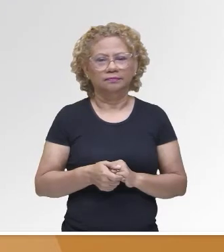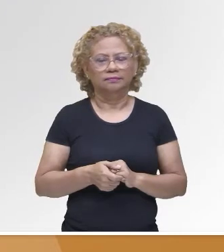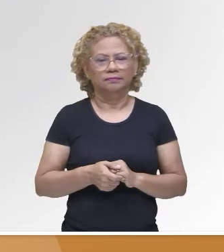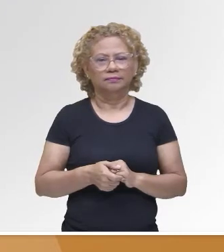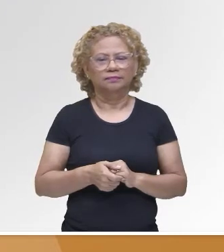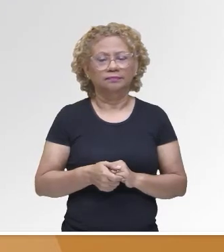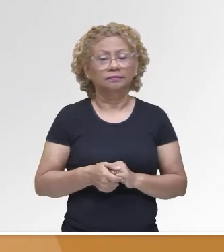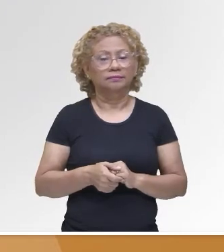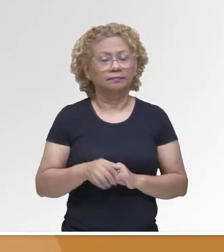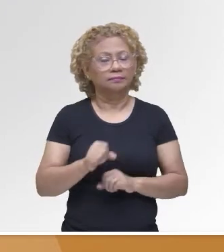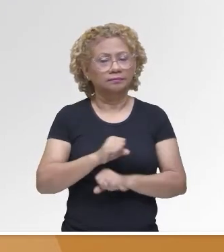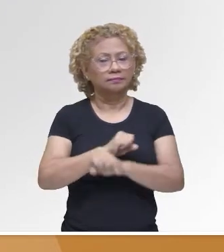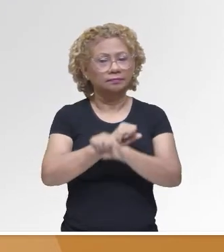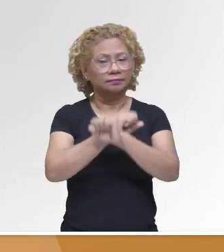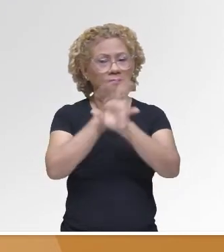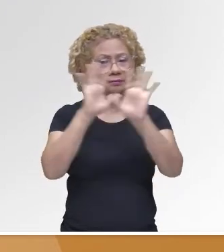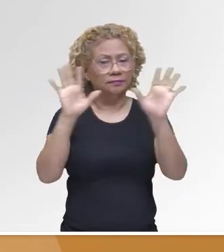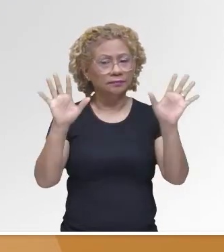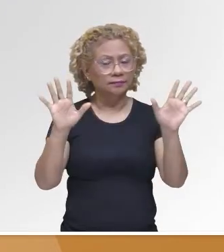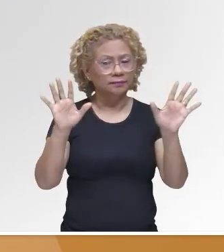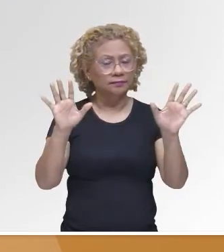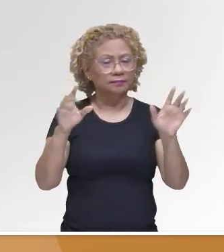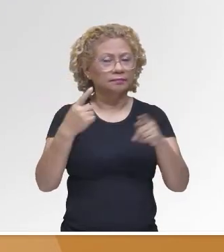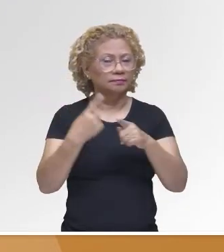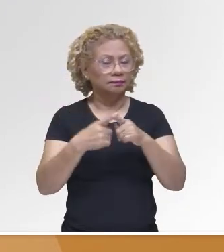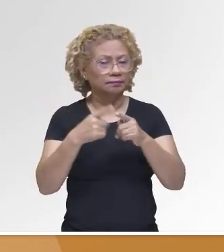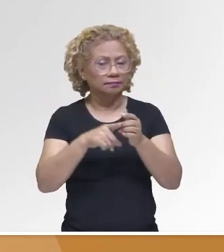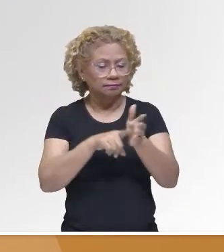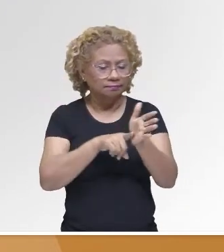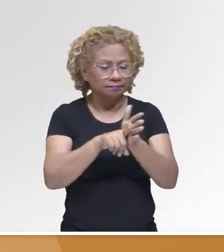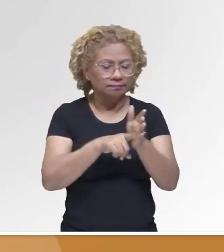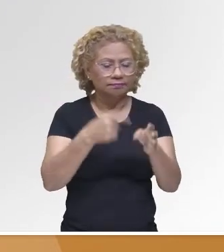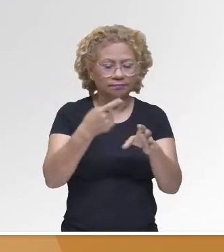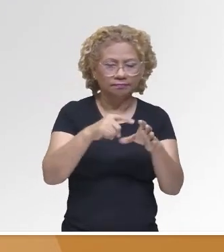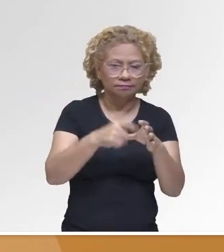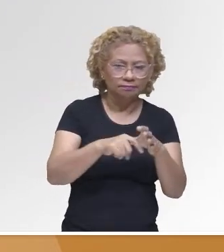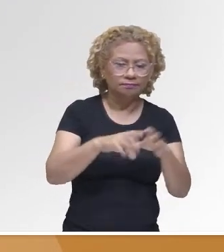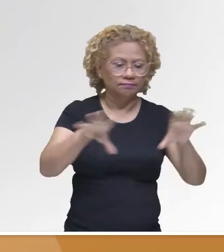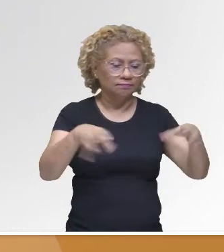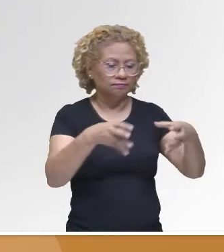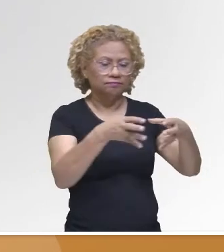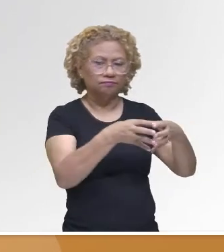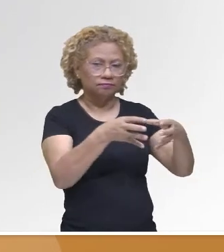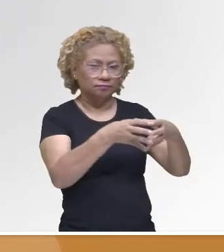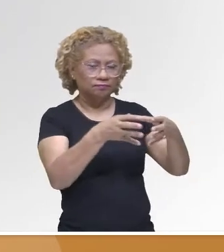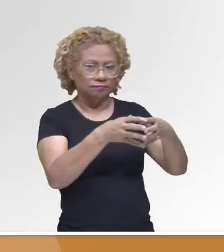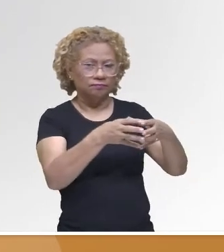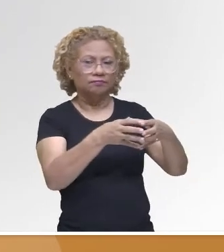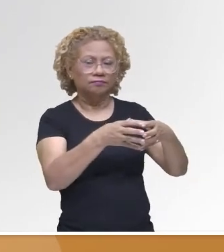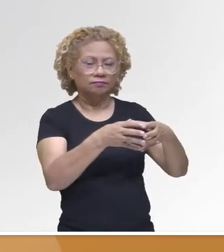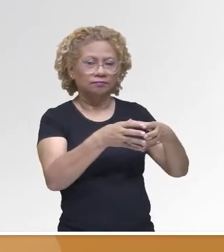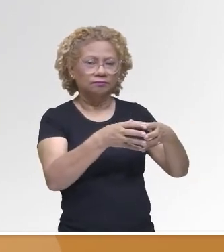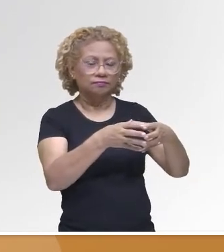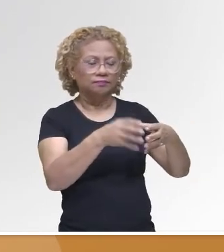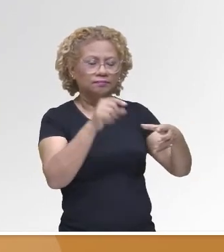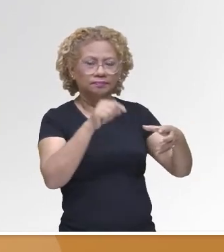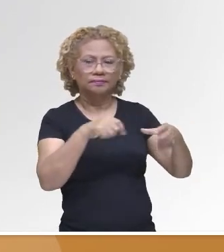ciência, né? Tem que ser aprovado pela comunidade científica para que realmente seja comprovado como algo